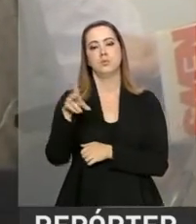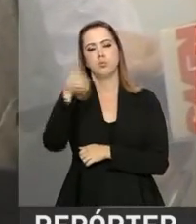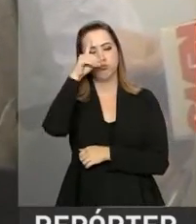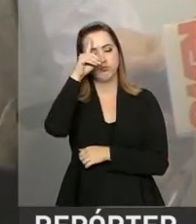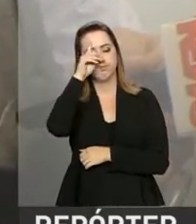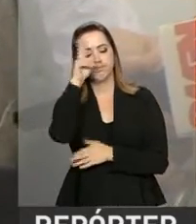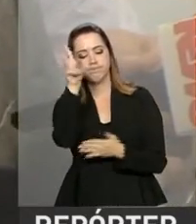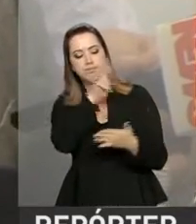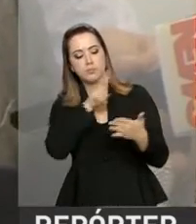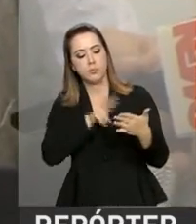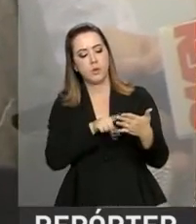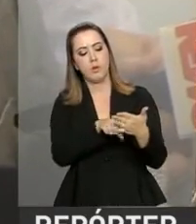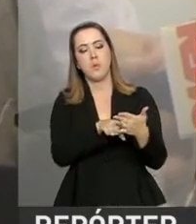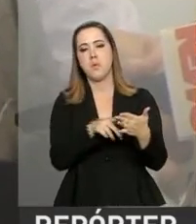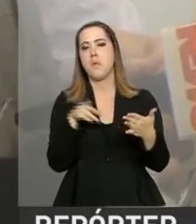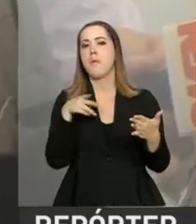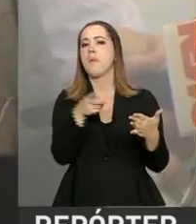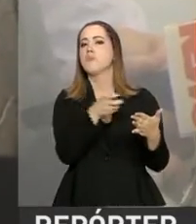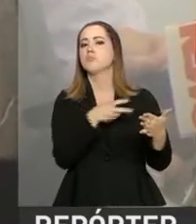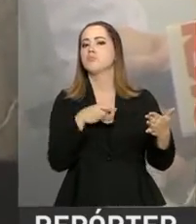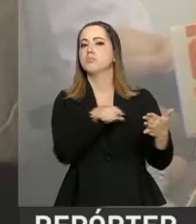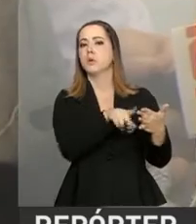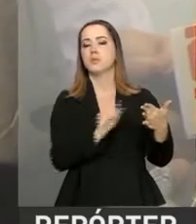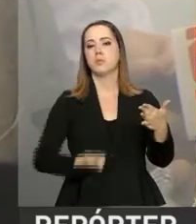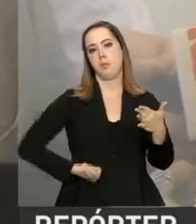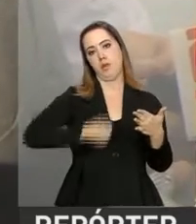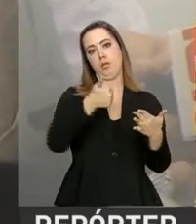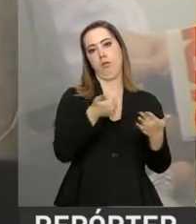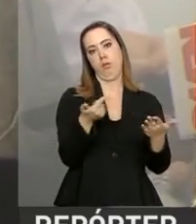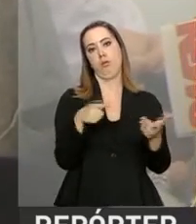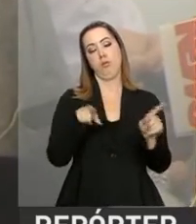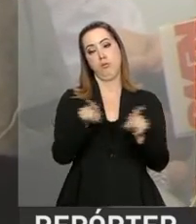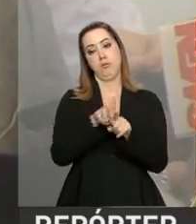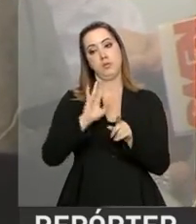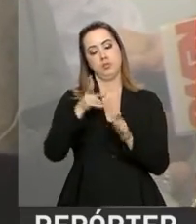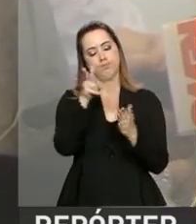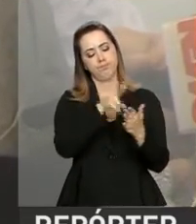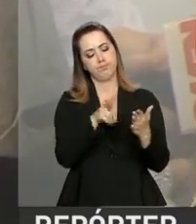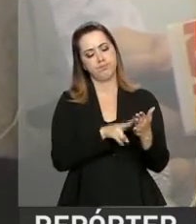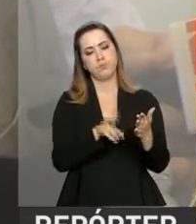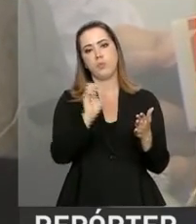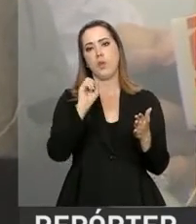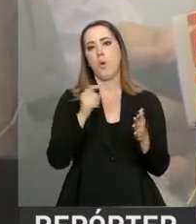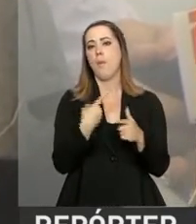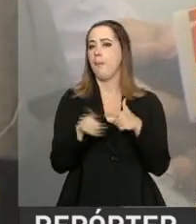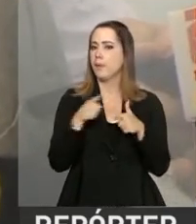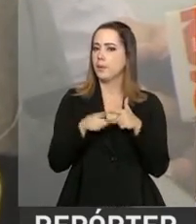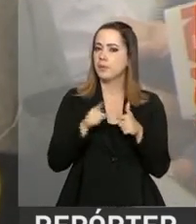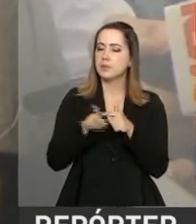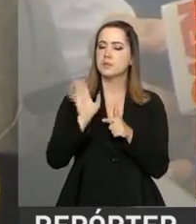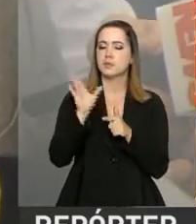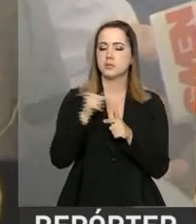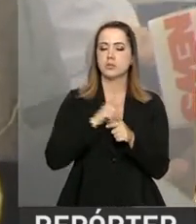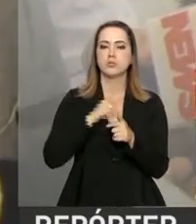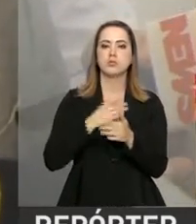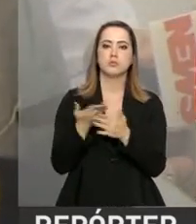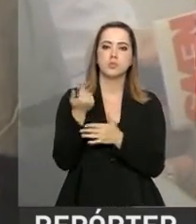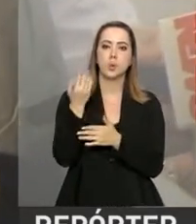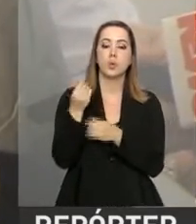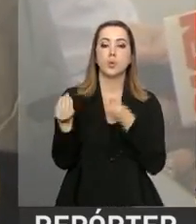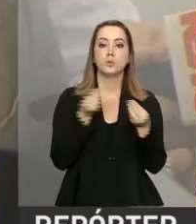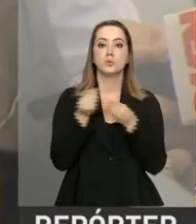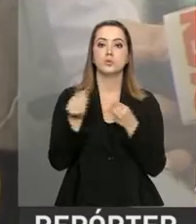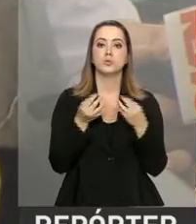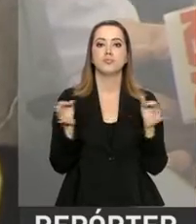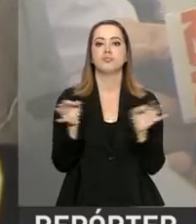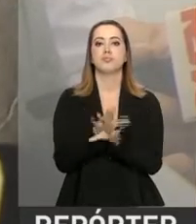olhando e tentando ver como fazer melhor nós fizemos uma análise muito cuidadosa dos problemas que aconteceram a forma de mitigar